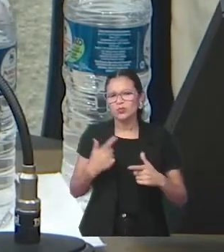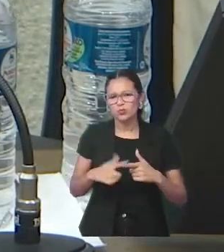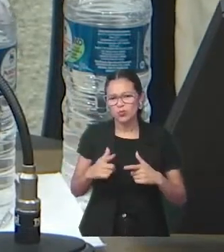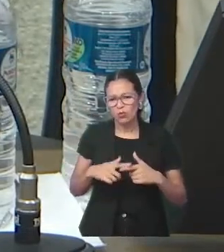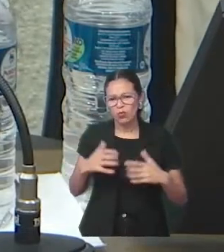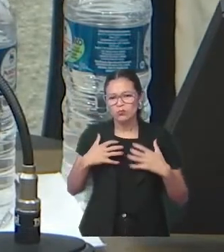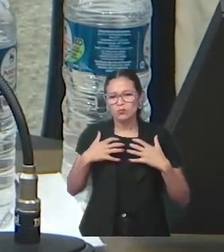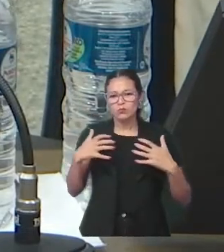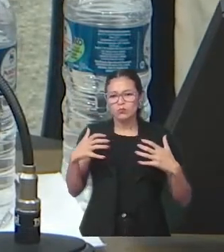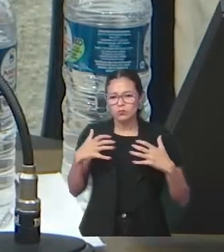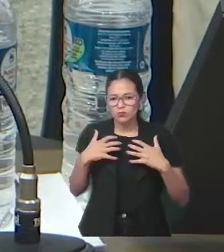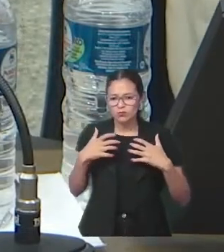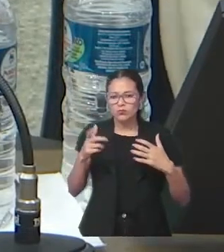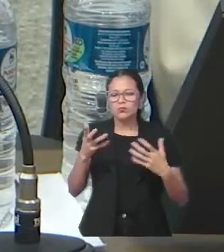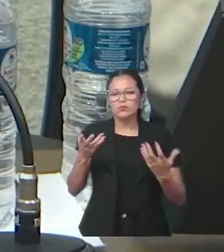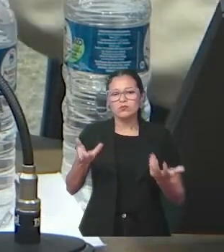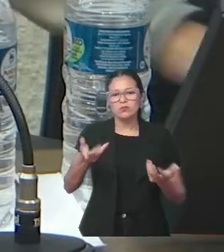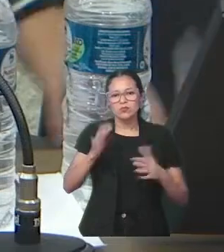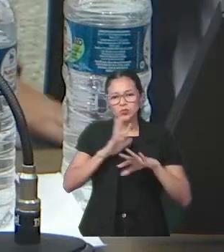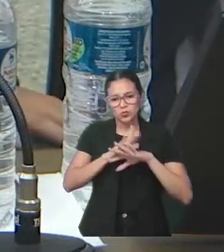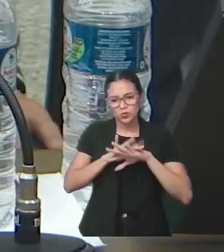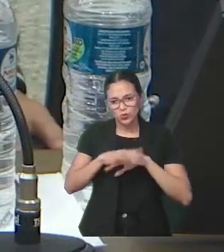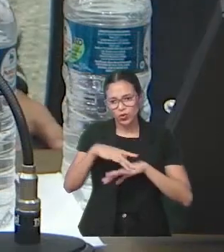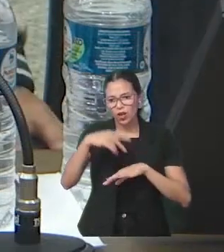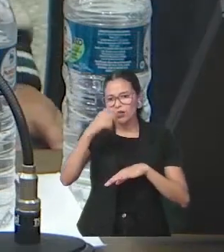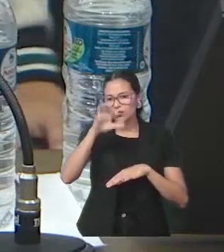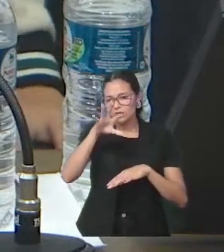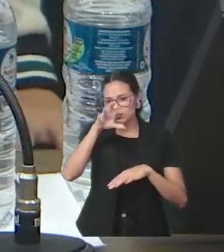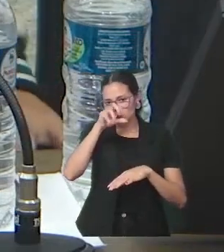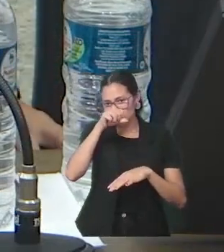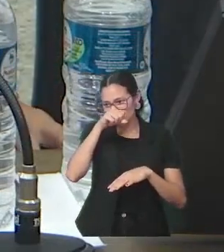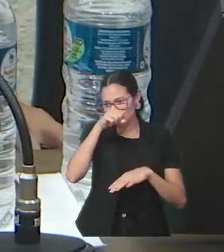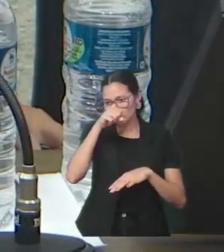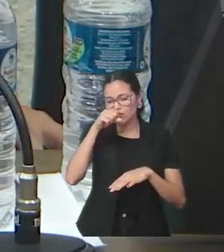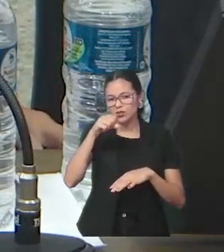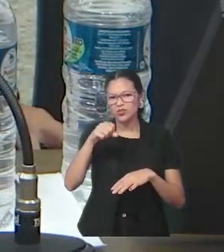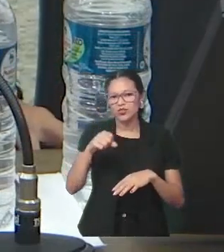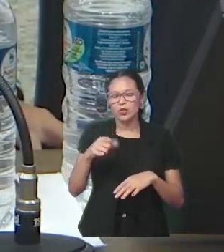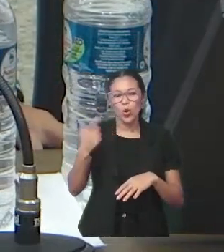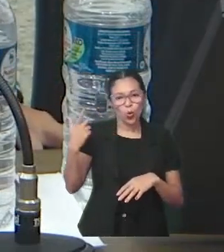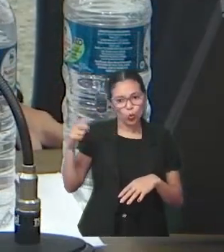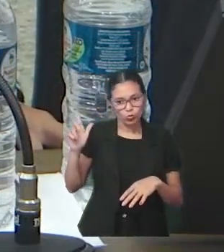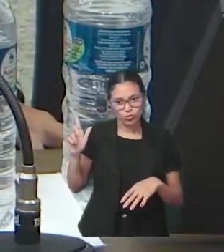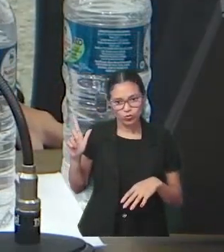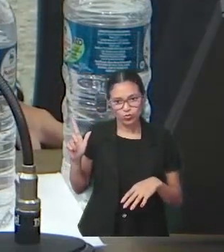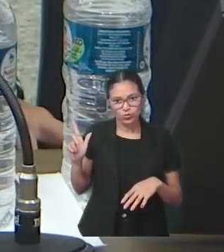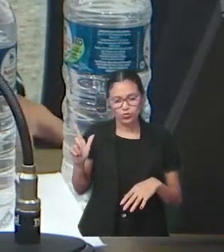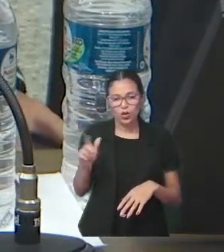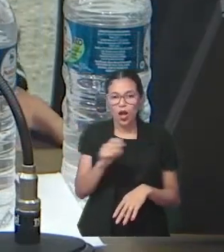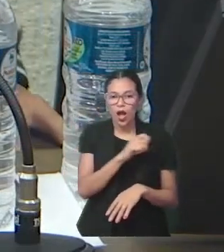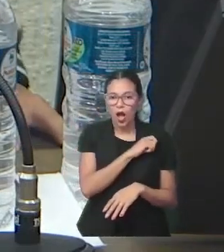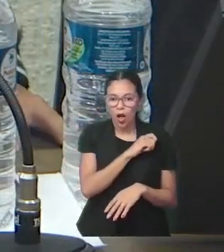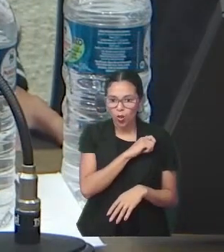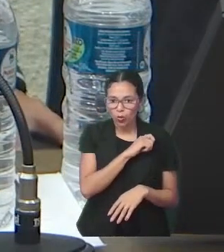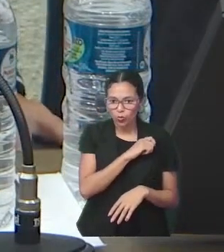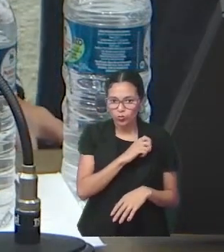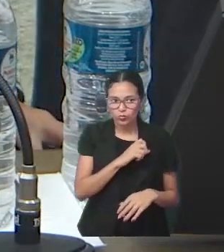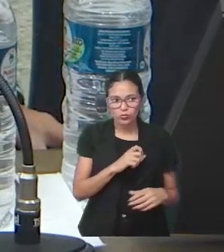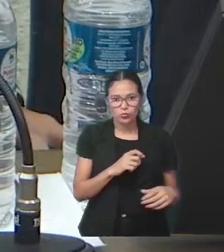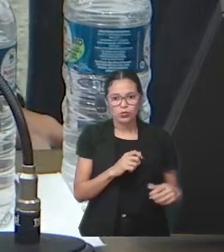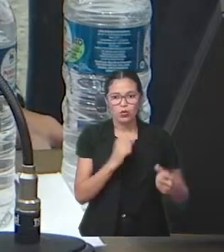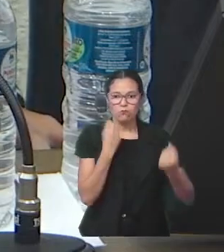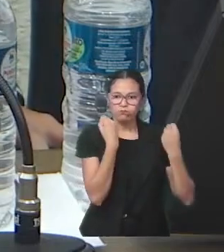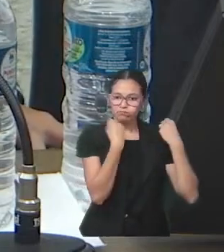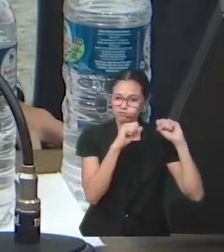no pulmão, como rinite e outras coisas, entende? E outra, por exemplo, um aluno acabou de sair da educação